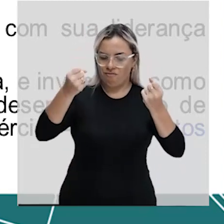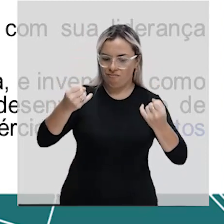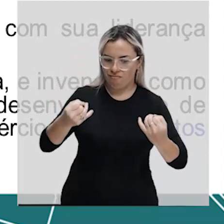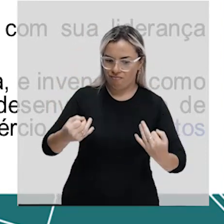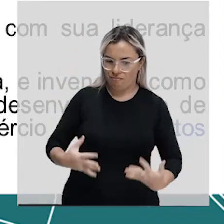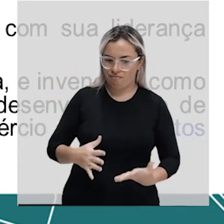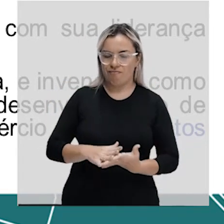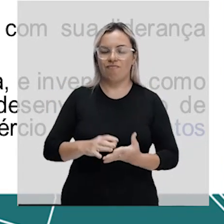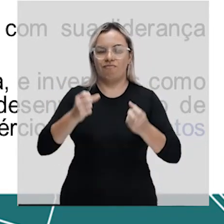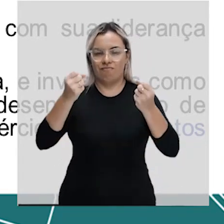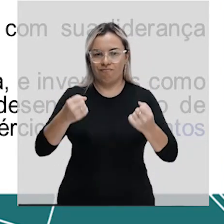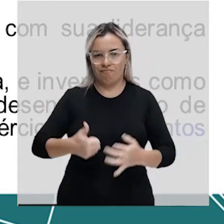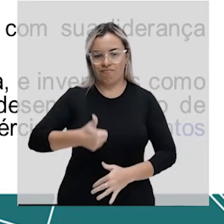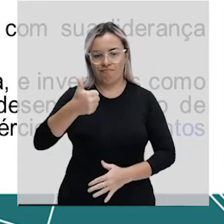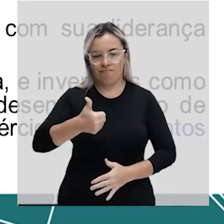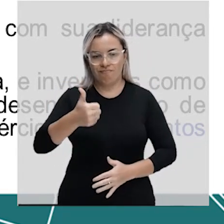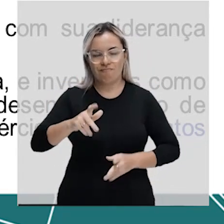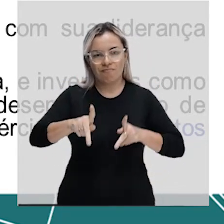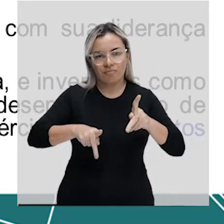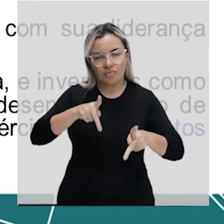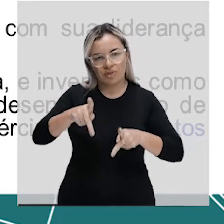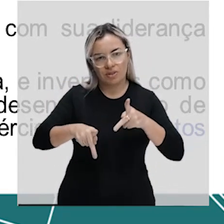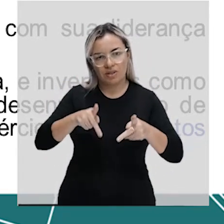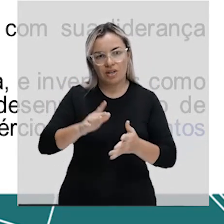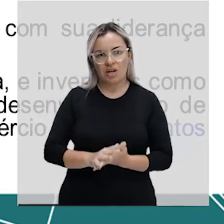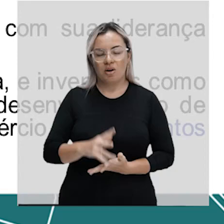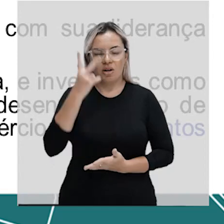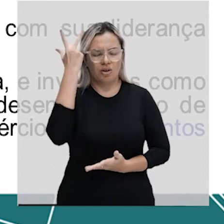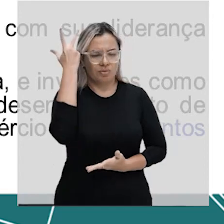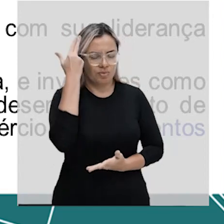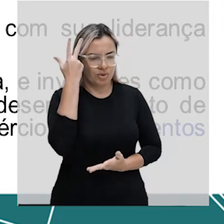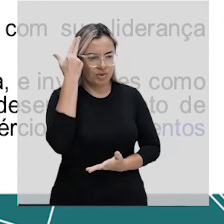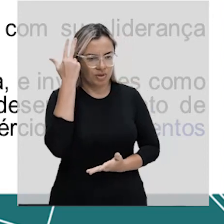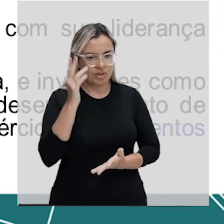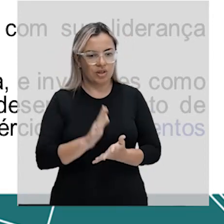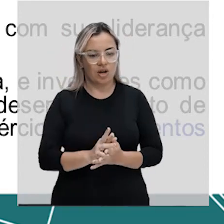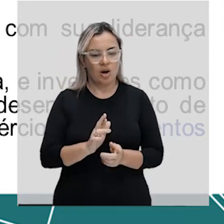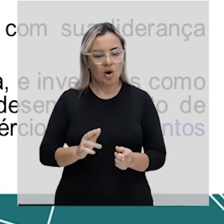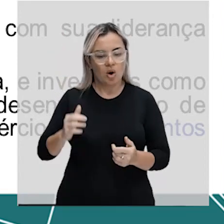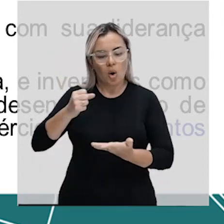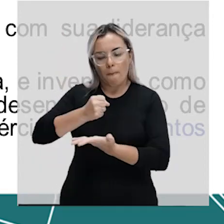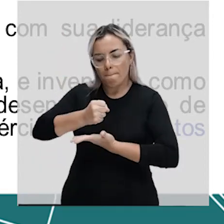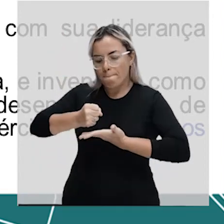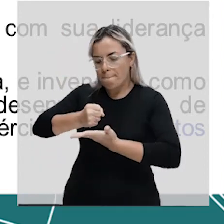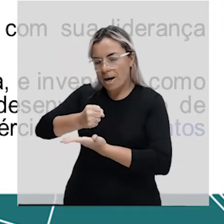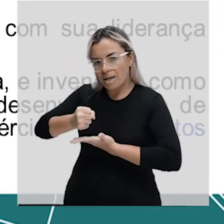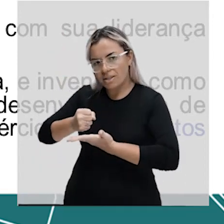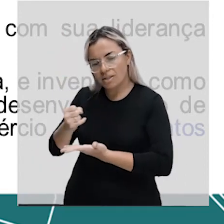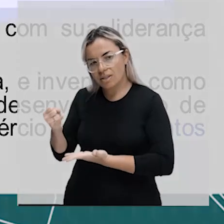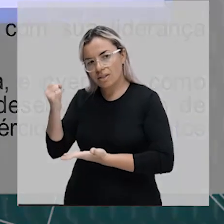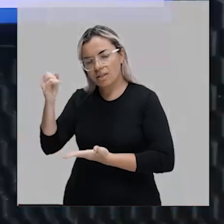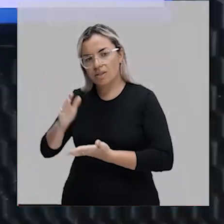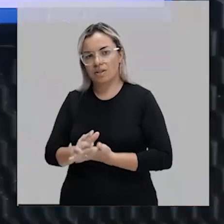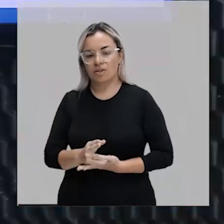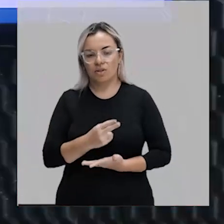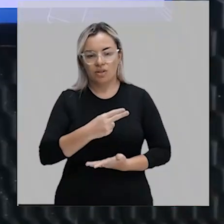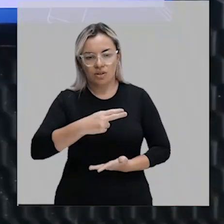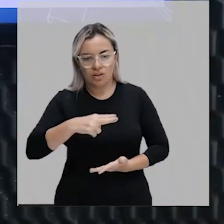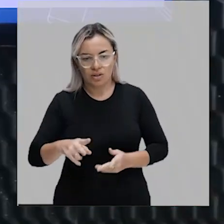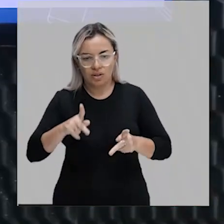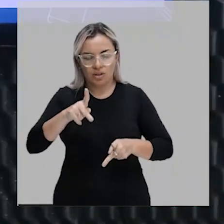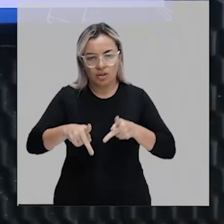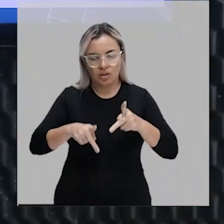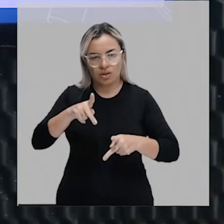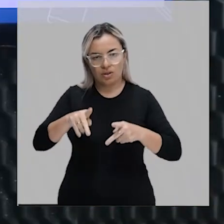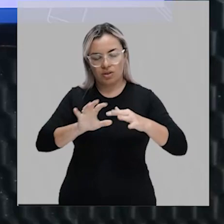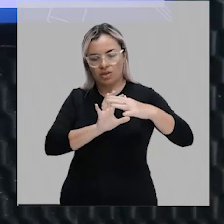primeiras civilizações, geralmente nós vamos tomar como referência as chamadas civilizações do